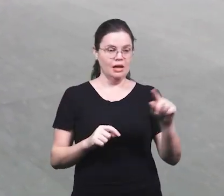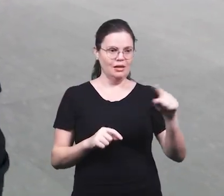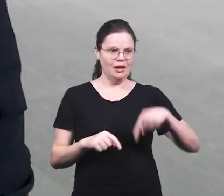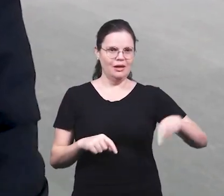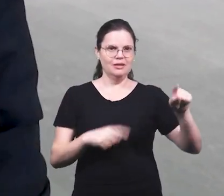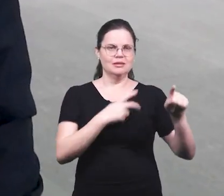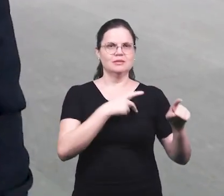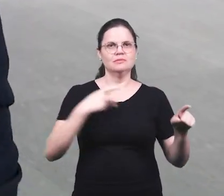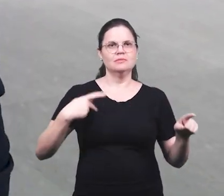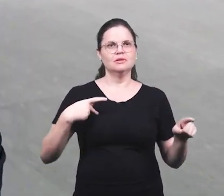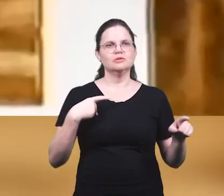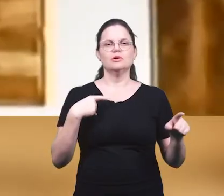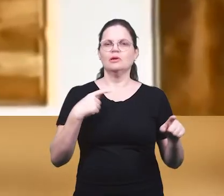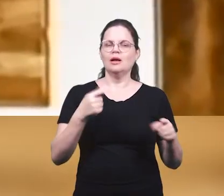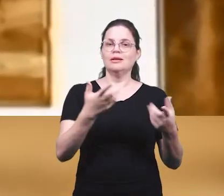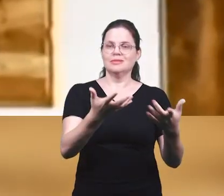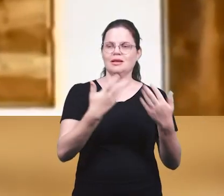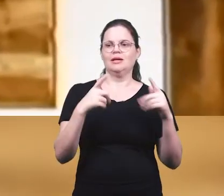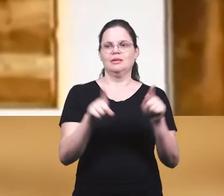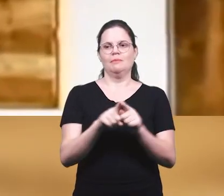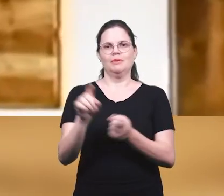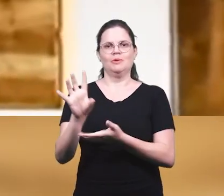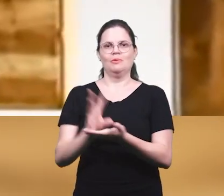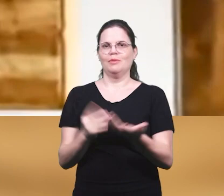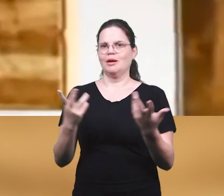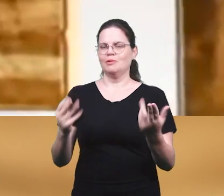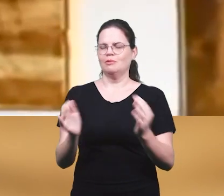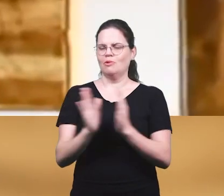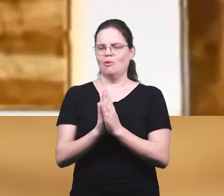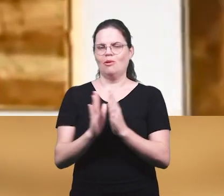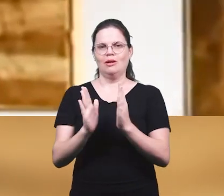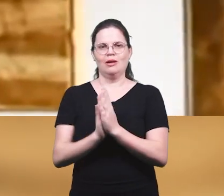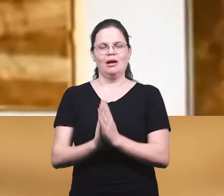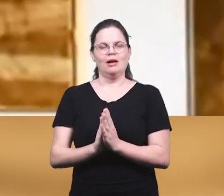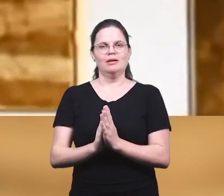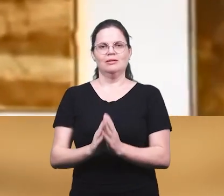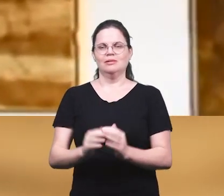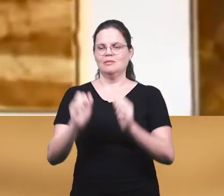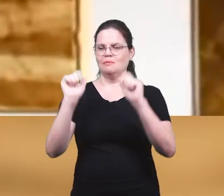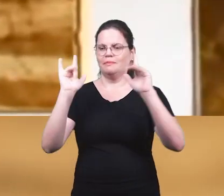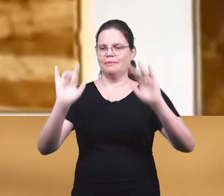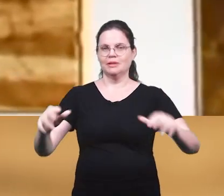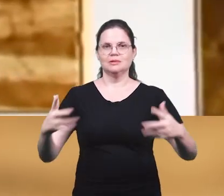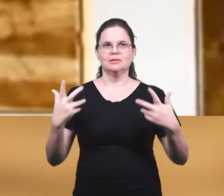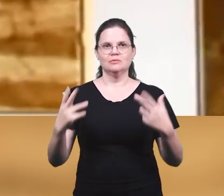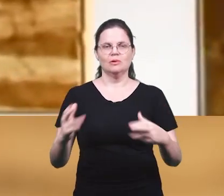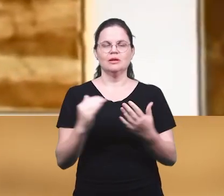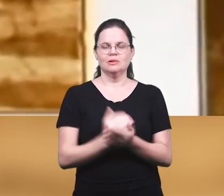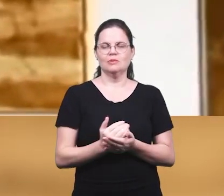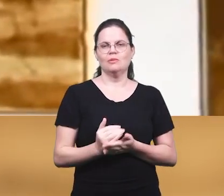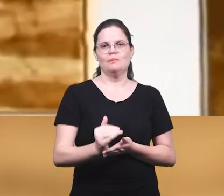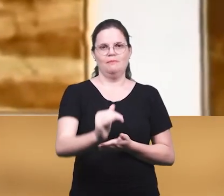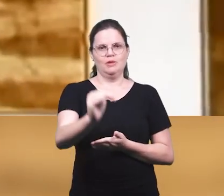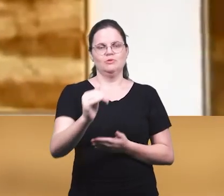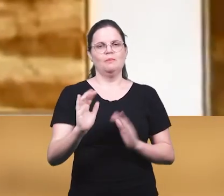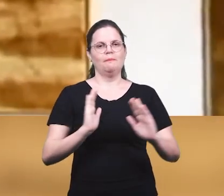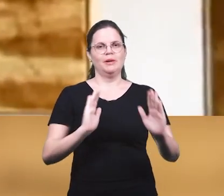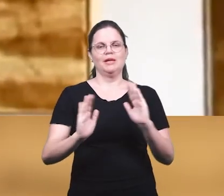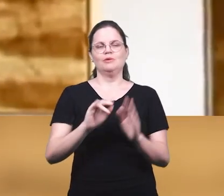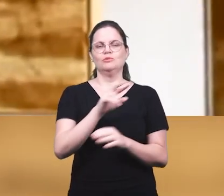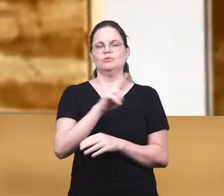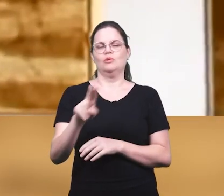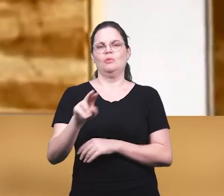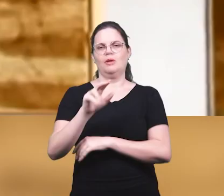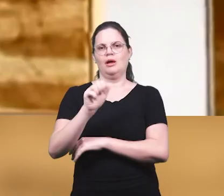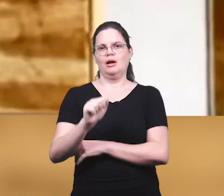buscar essa bênção. E aí começou então esse avivamento da Rua